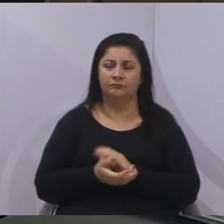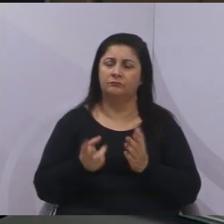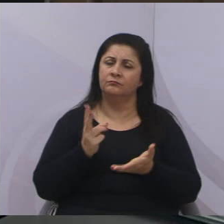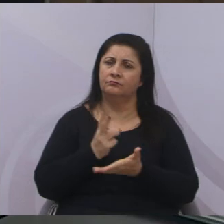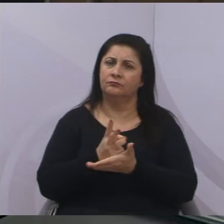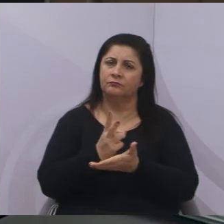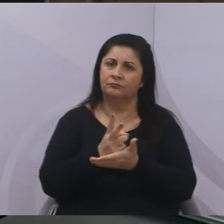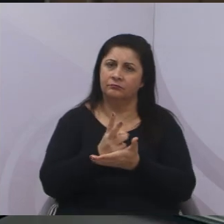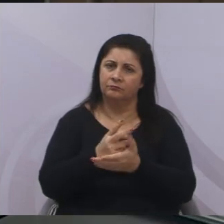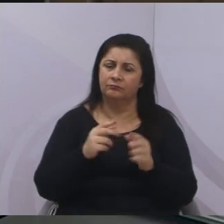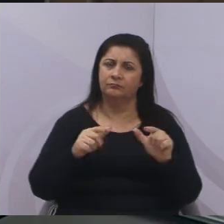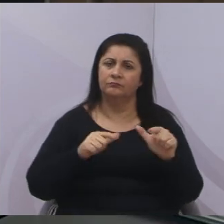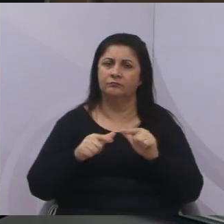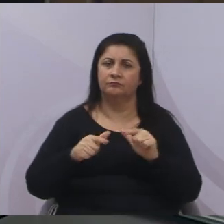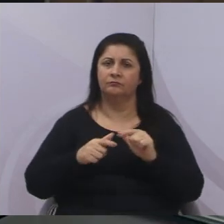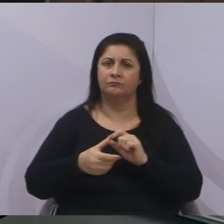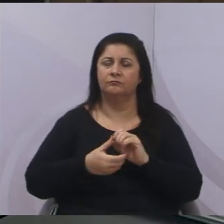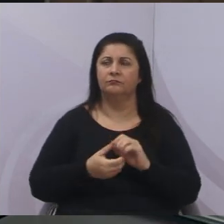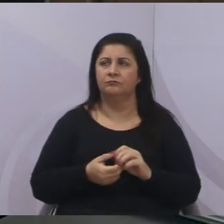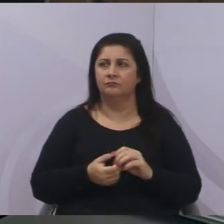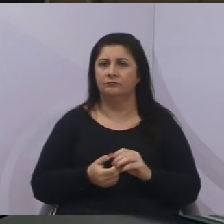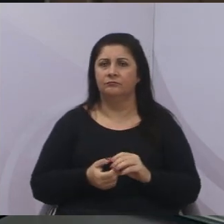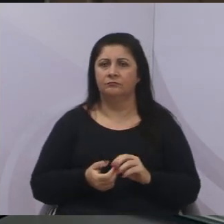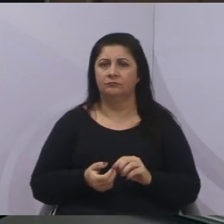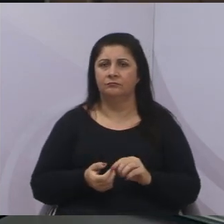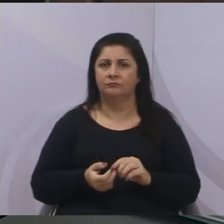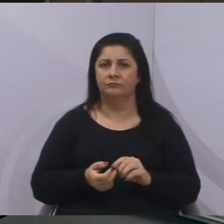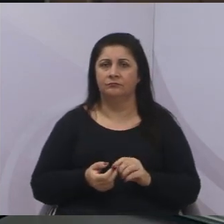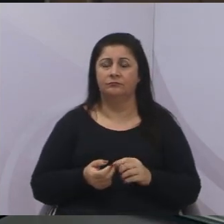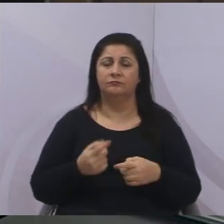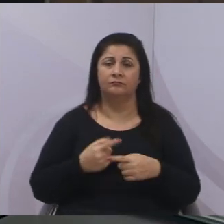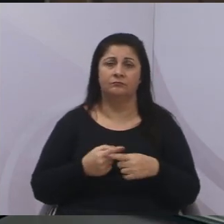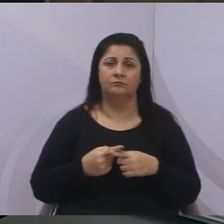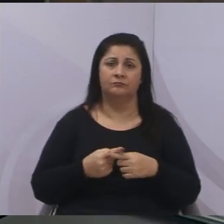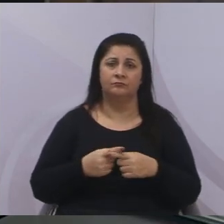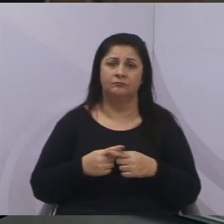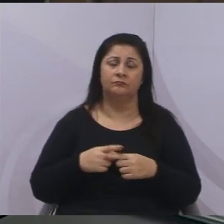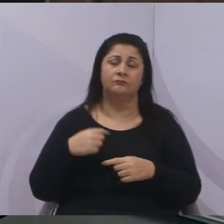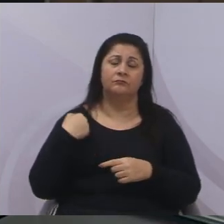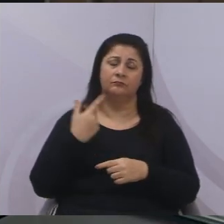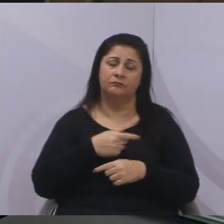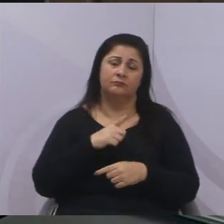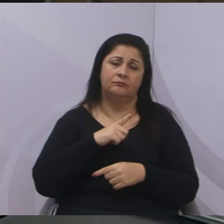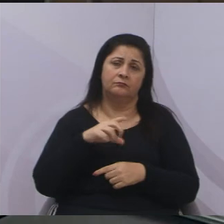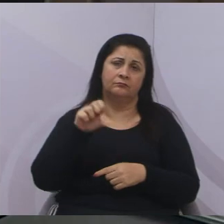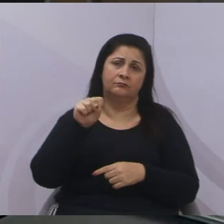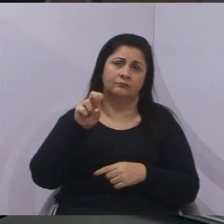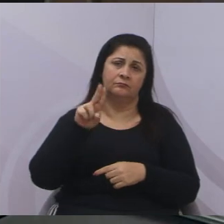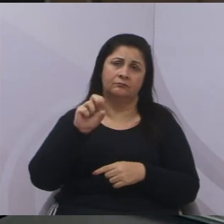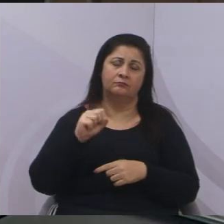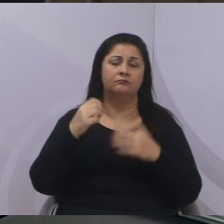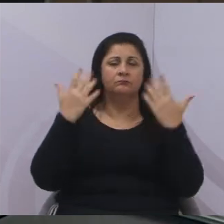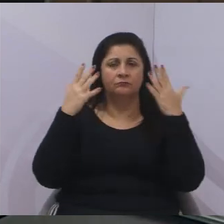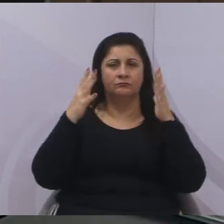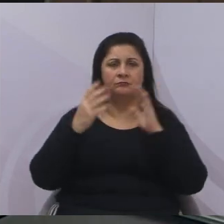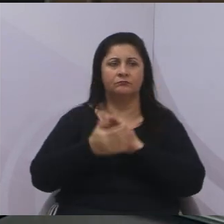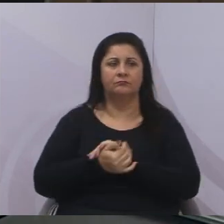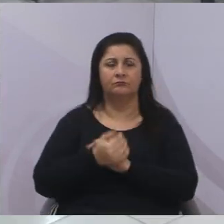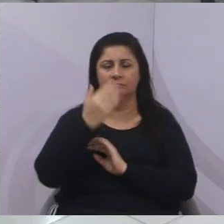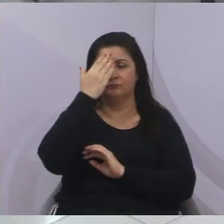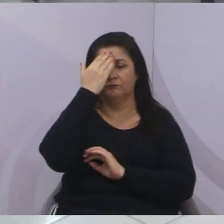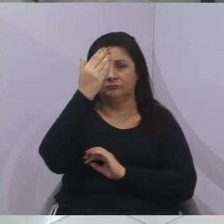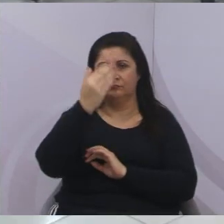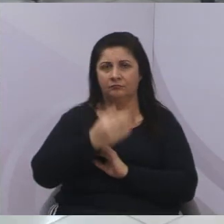continuar fluindo, né, que as coisas continuem andando, porque, graças a Deus, nós temos SUS no Brasil. Né? Vocês estão de parabéns,